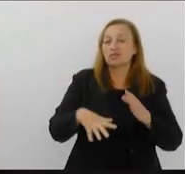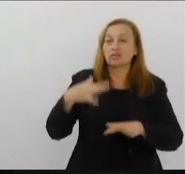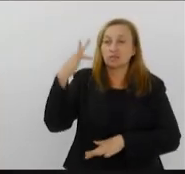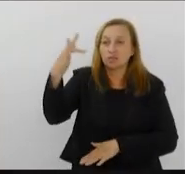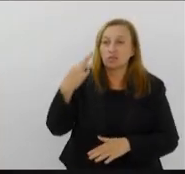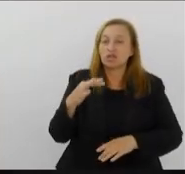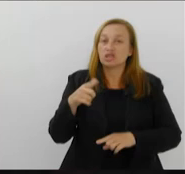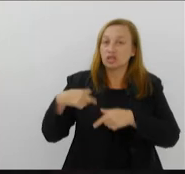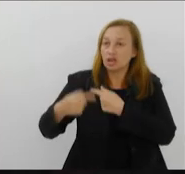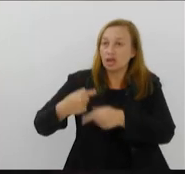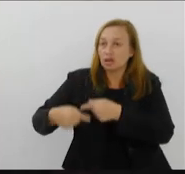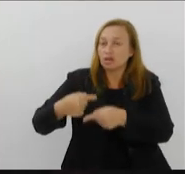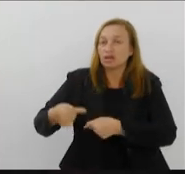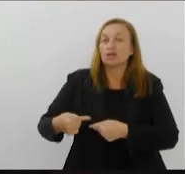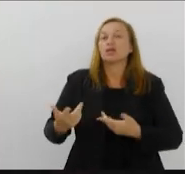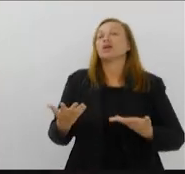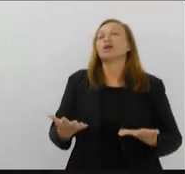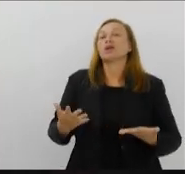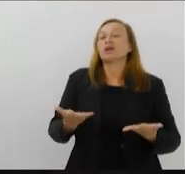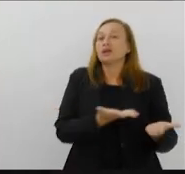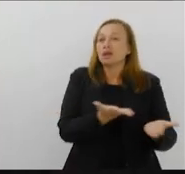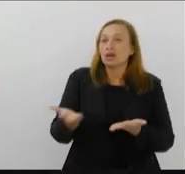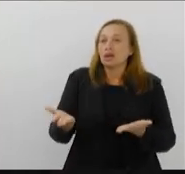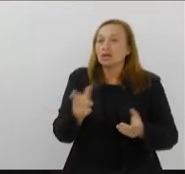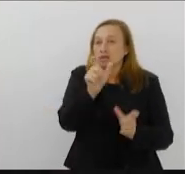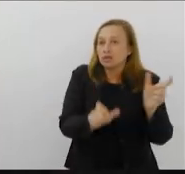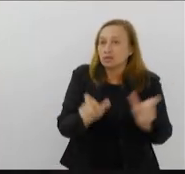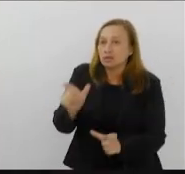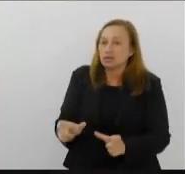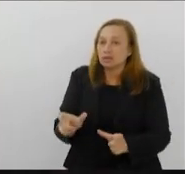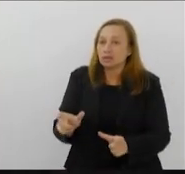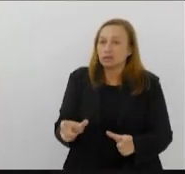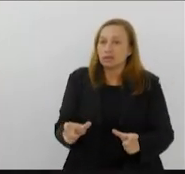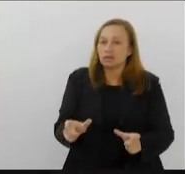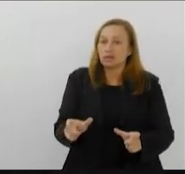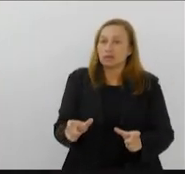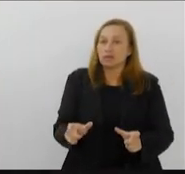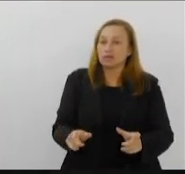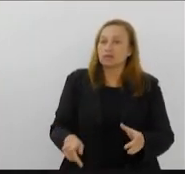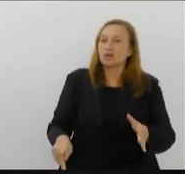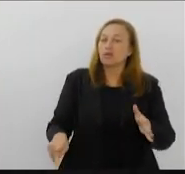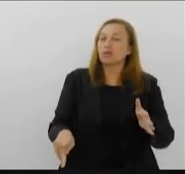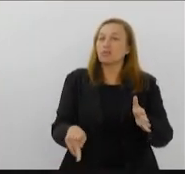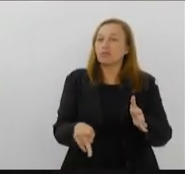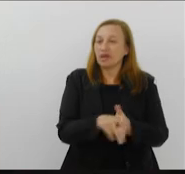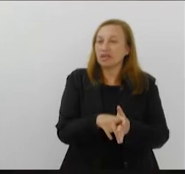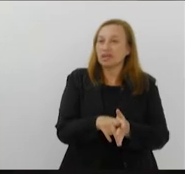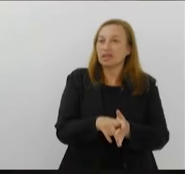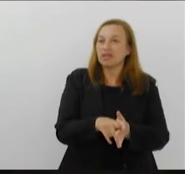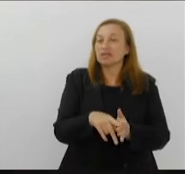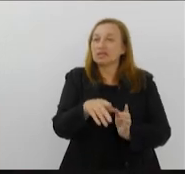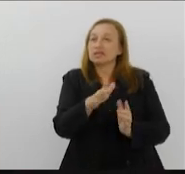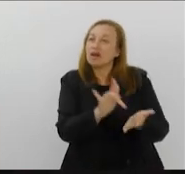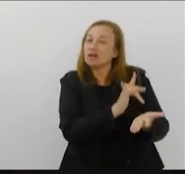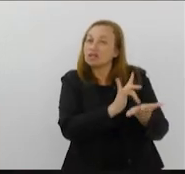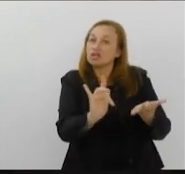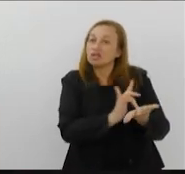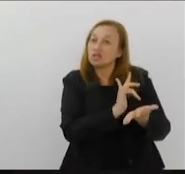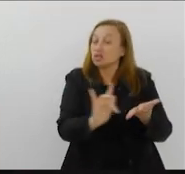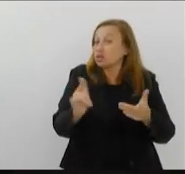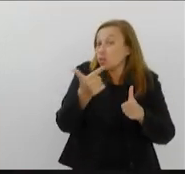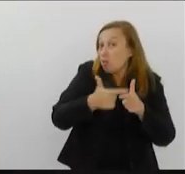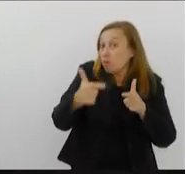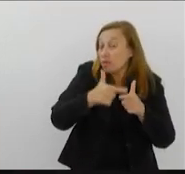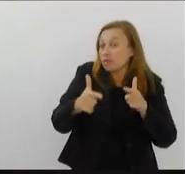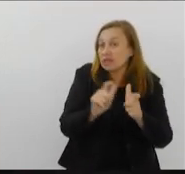que essas pessoas são pessoas nativas digitais. E aí, dentro desse contexto, a gente tem um problema muito